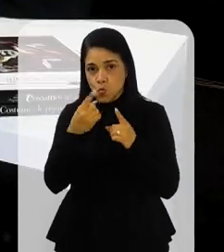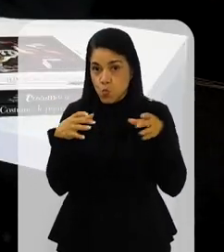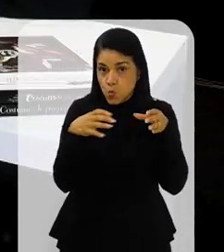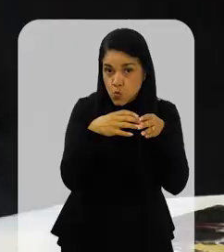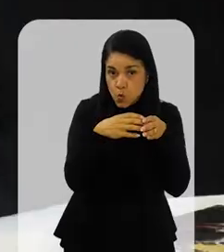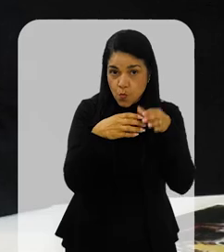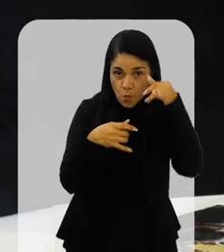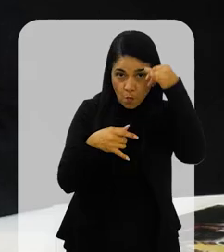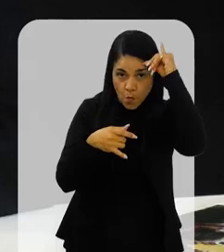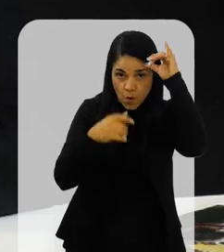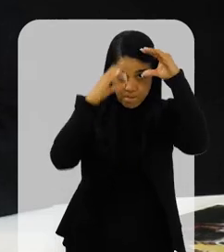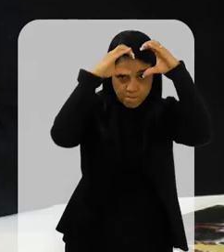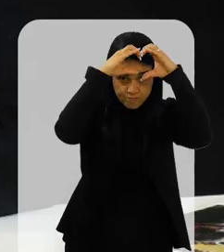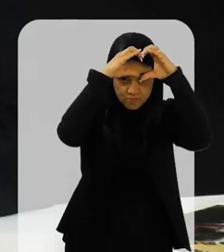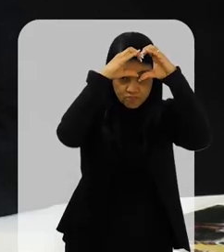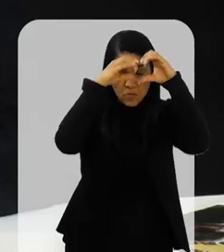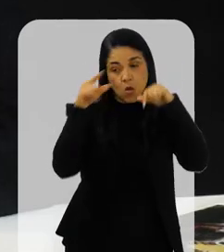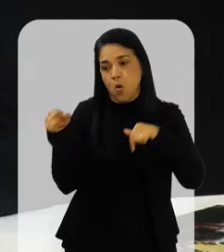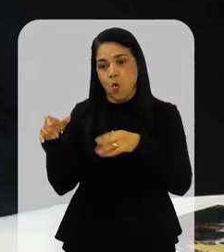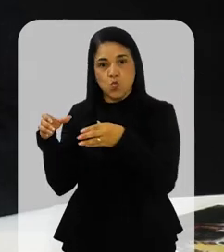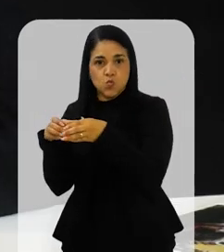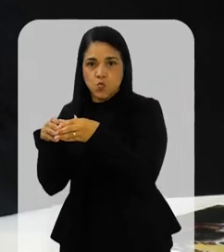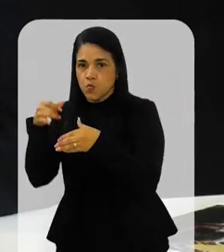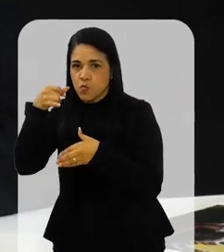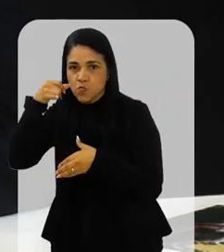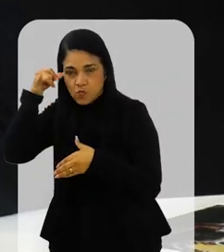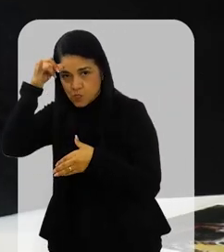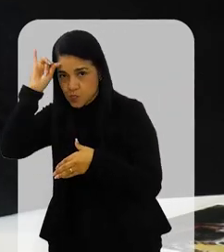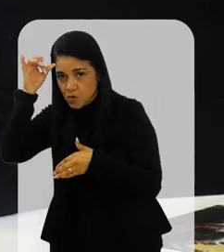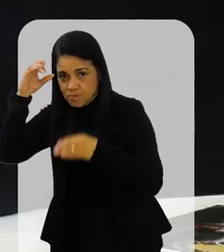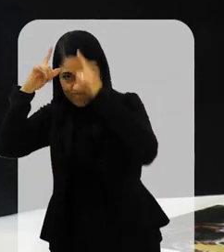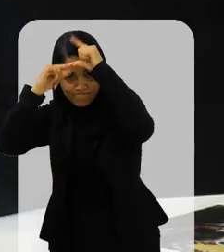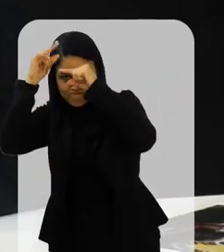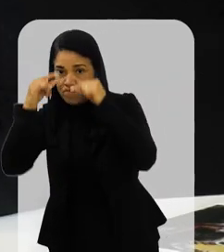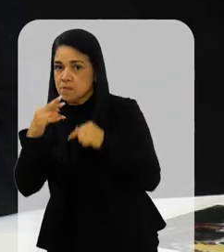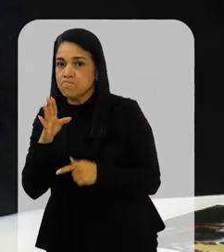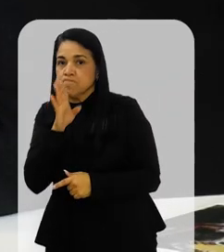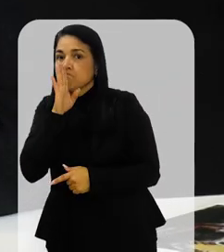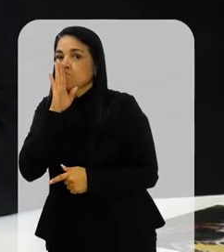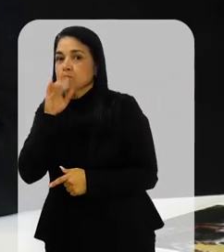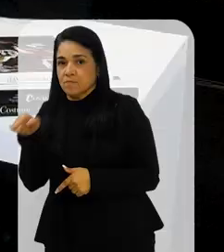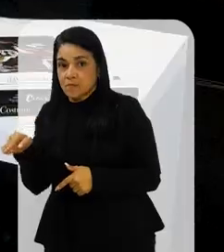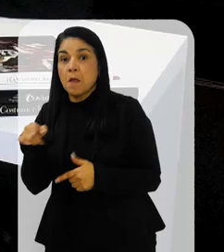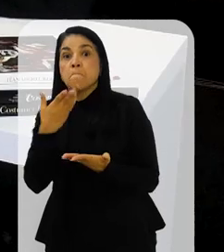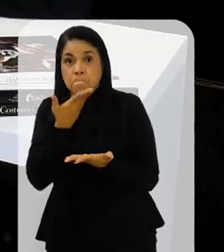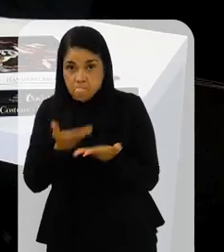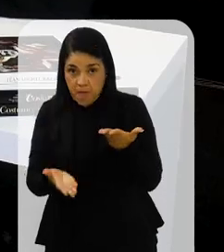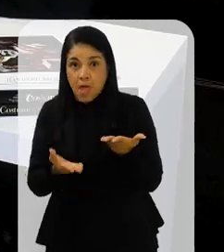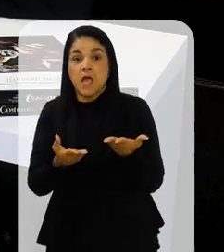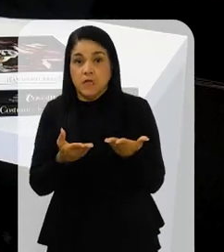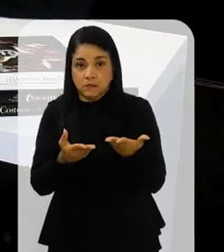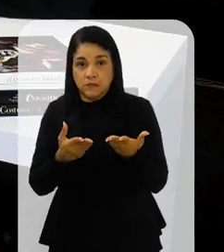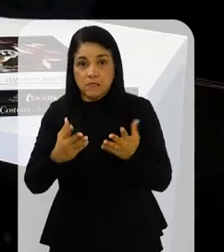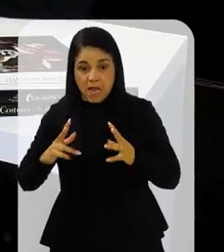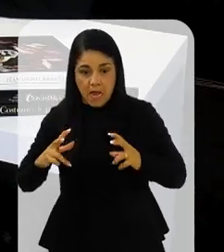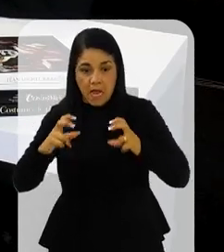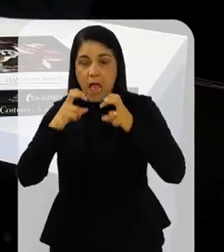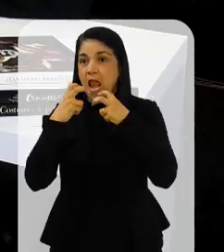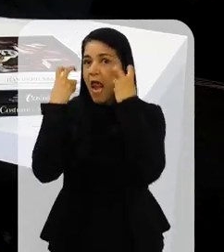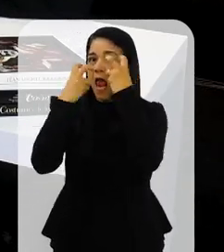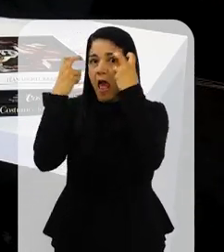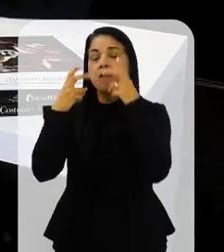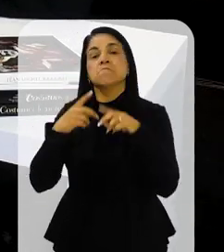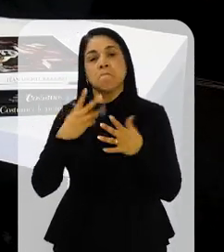um, quando está se apresentando, a outra torcida não pode se manifestar em nenhum momento, senão é penalizado. É questão regulamentar com perda de ponto em